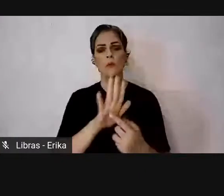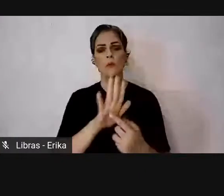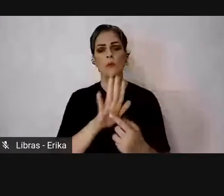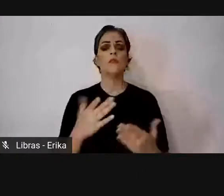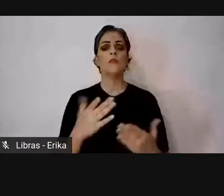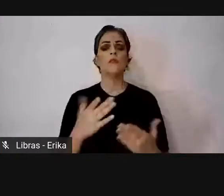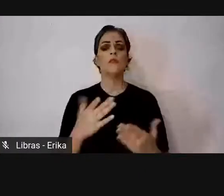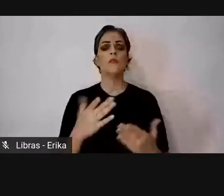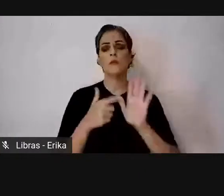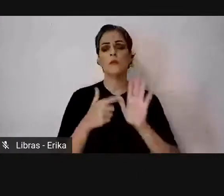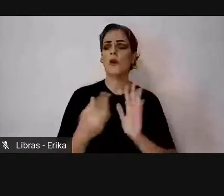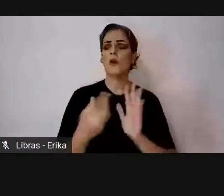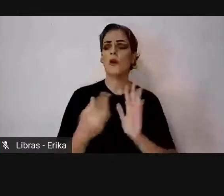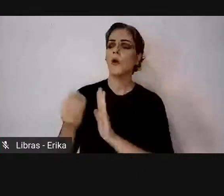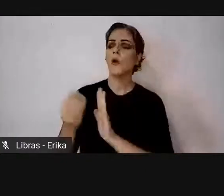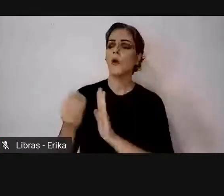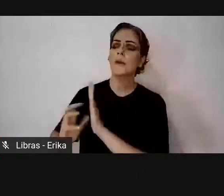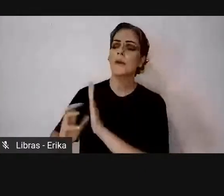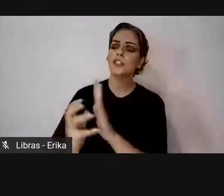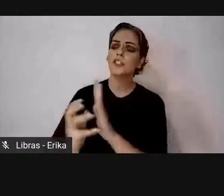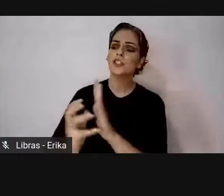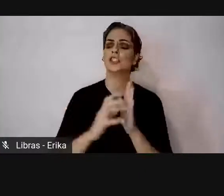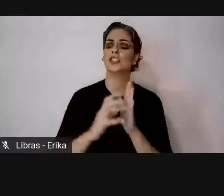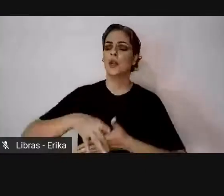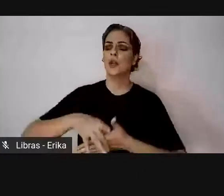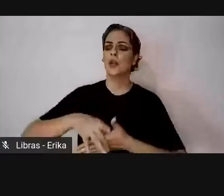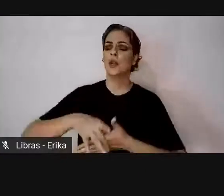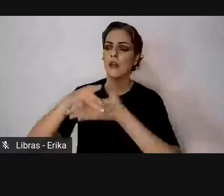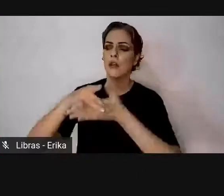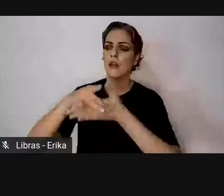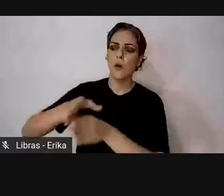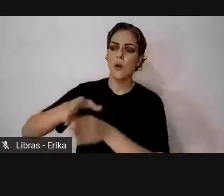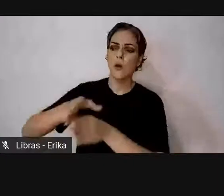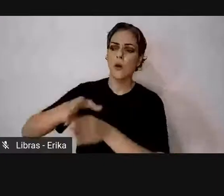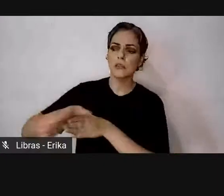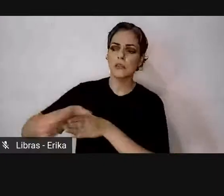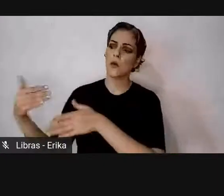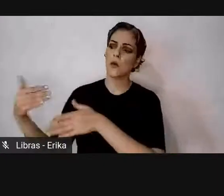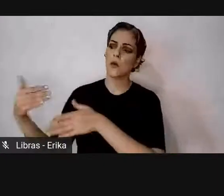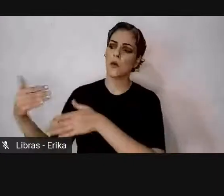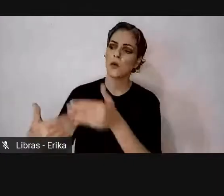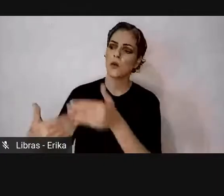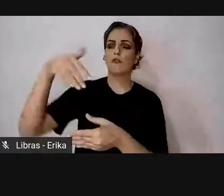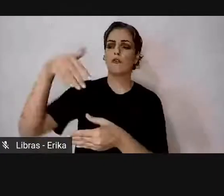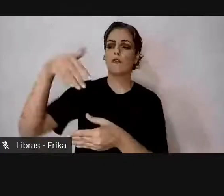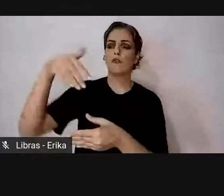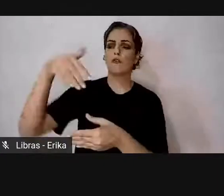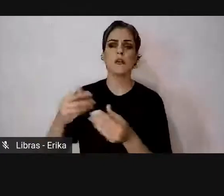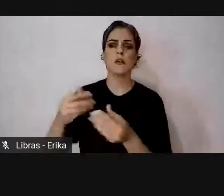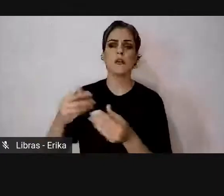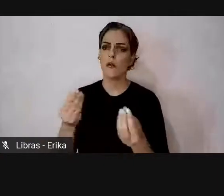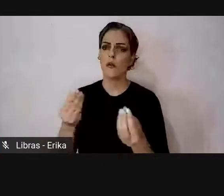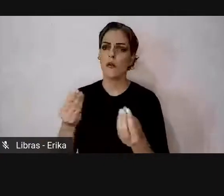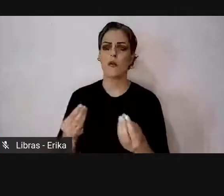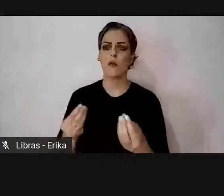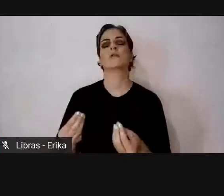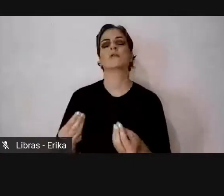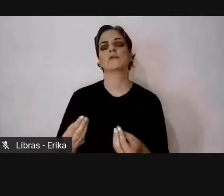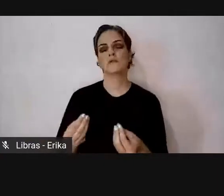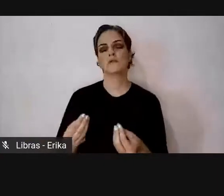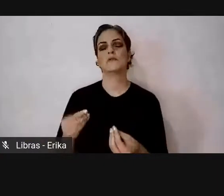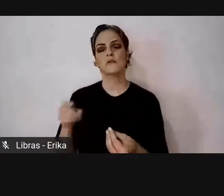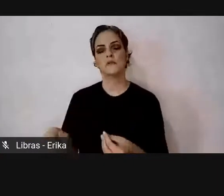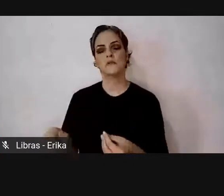votação. Então, devido a isso, né, a essa visão daqueles que estão de fora,